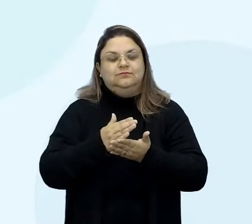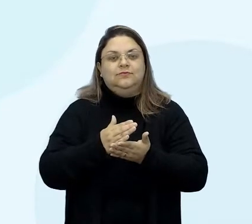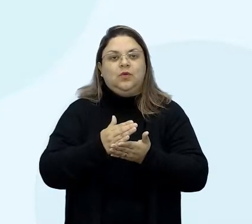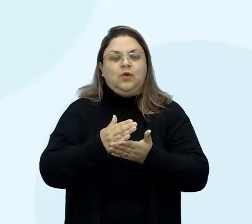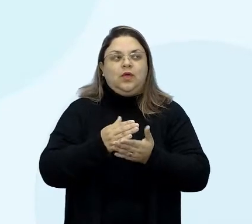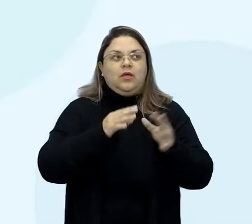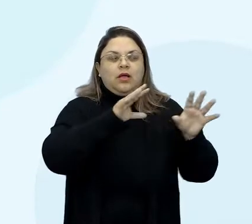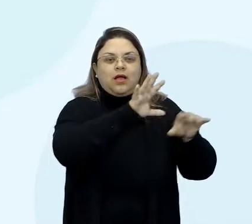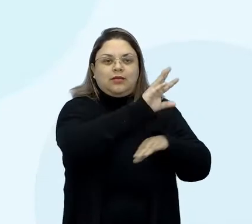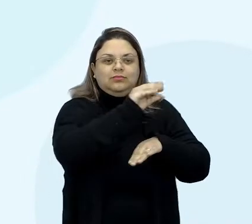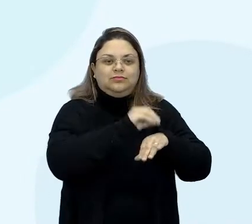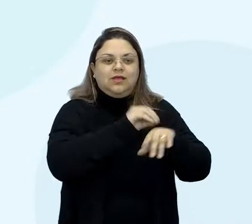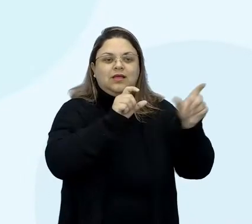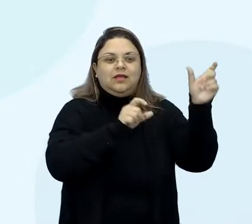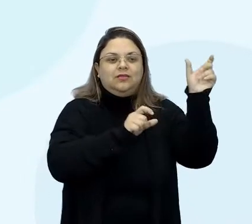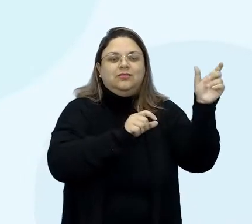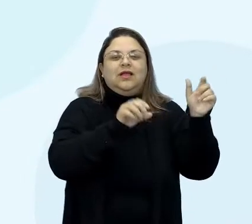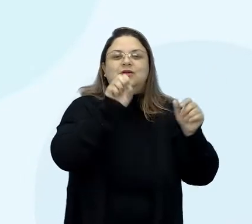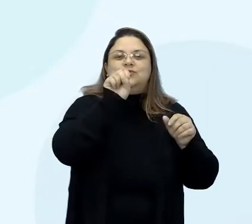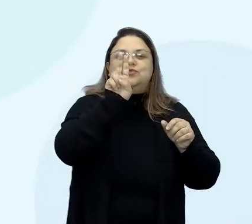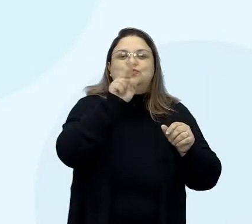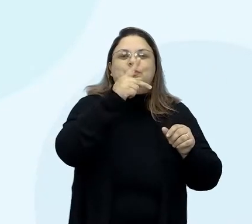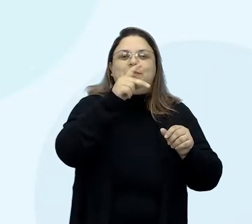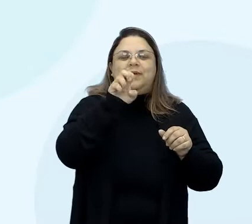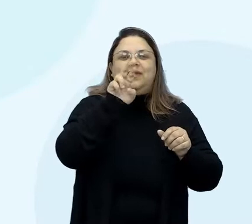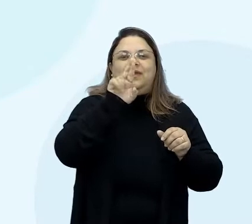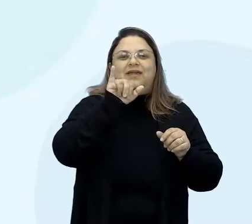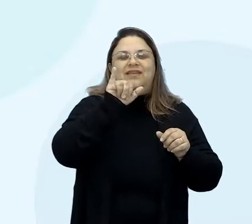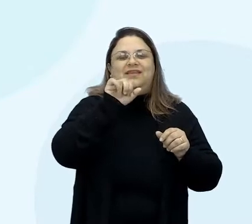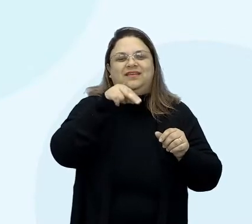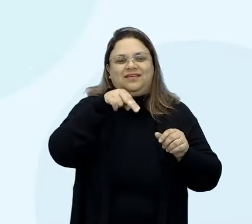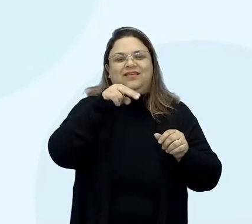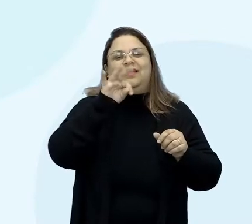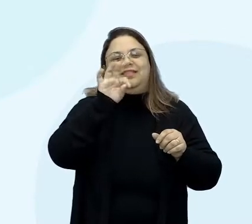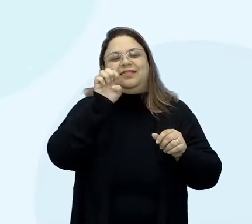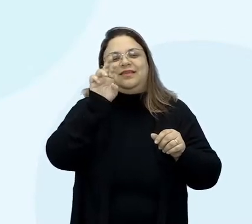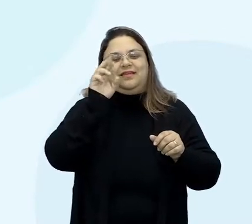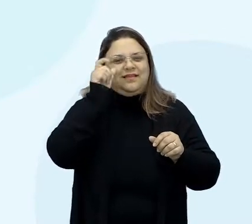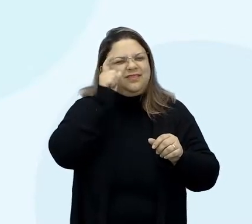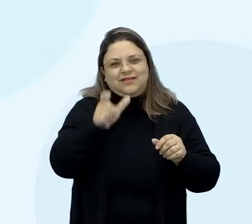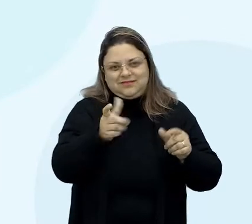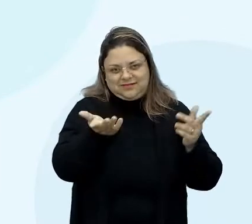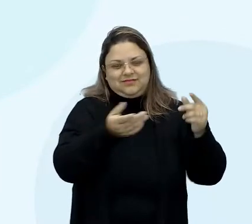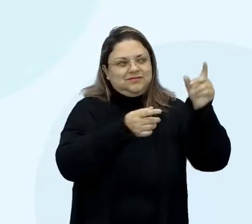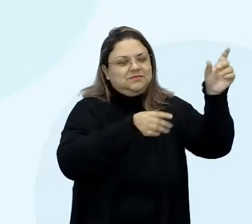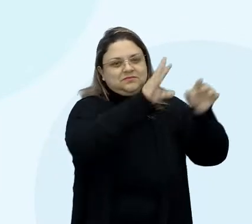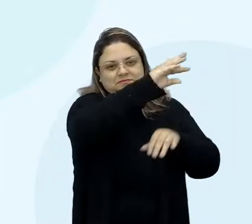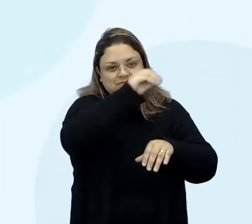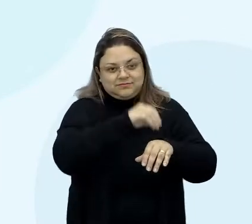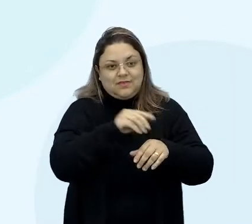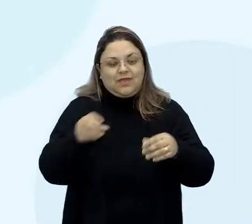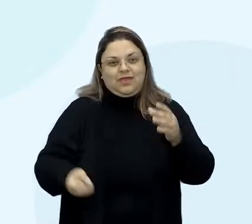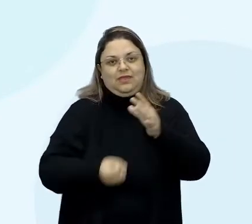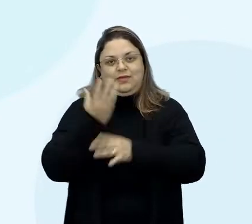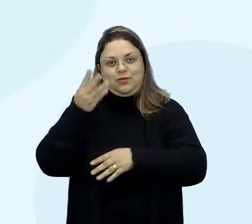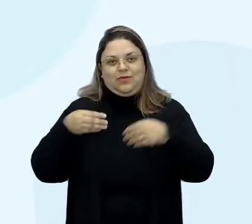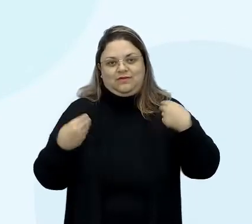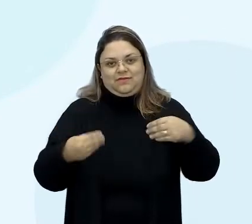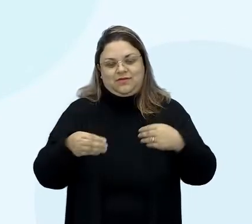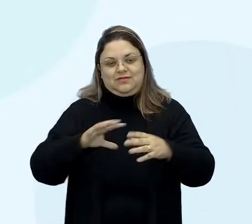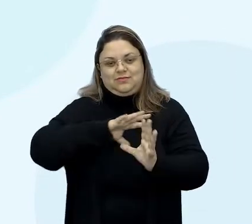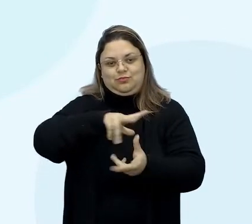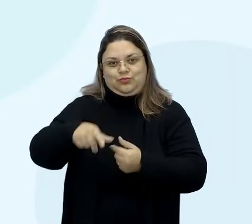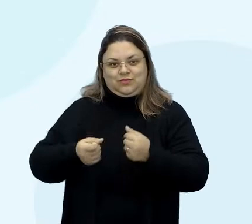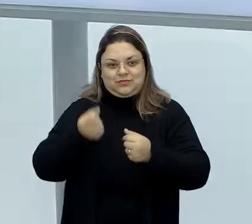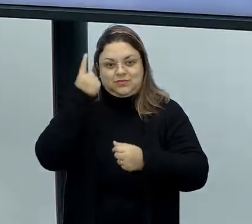Interessante, focou em última instância no público jovem, primariamente o público adolescente. Então a Mundo Estranho, ela é